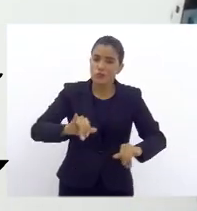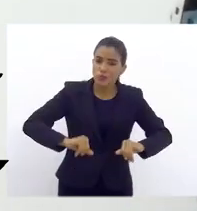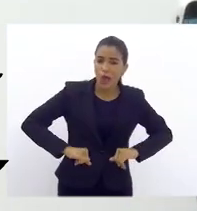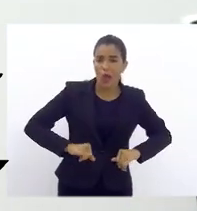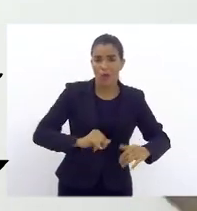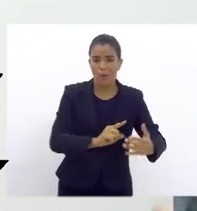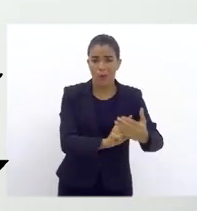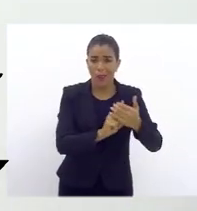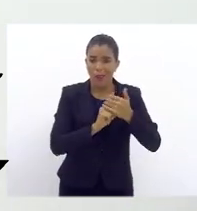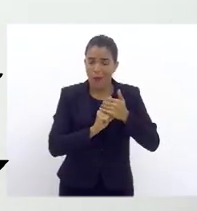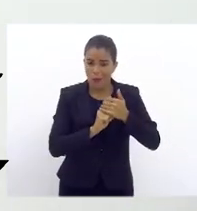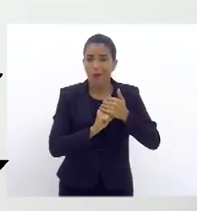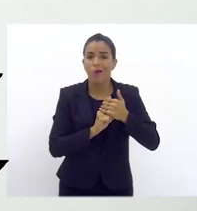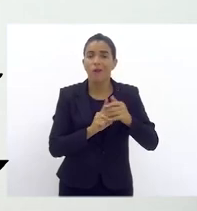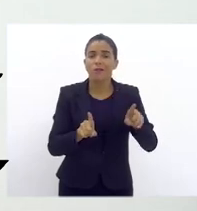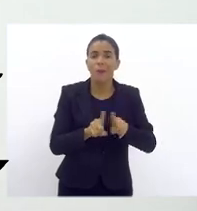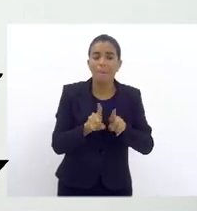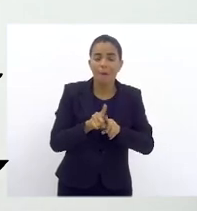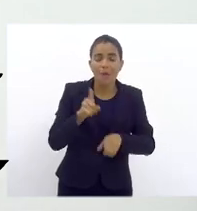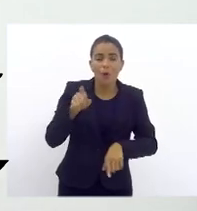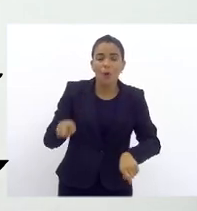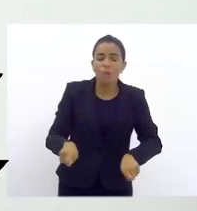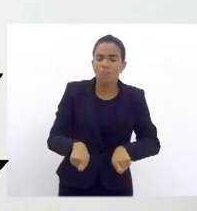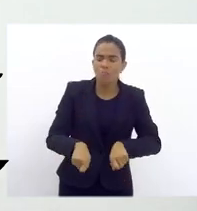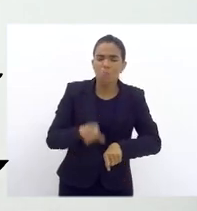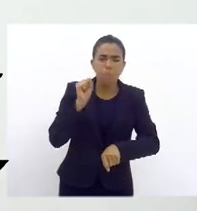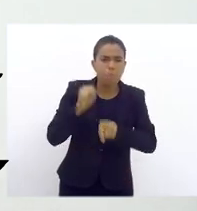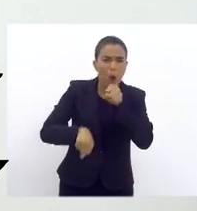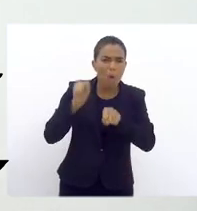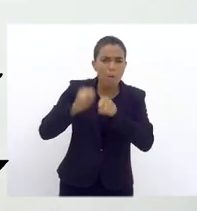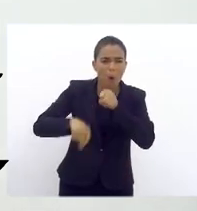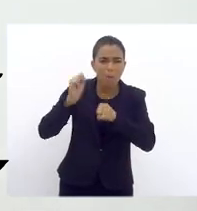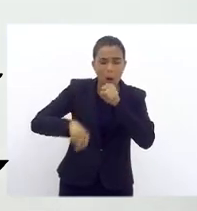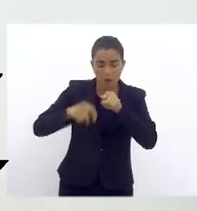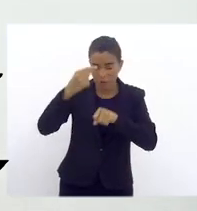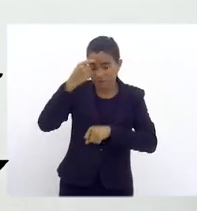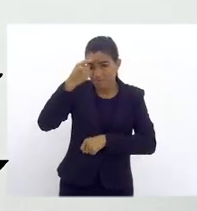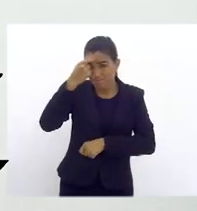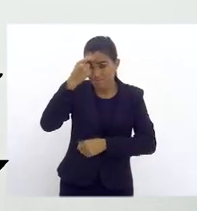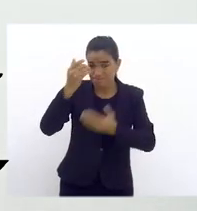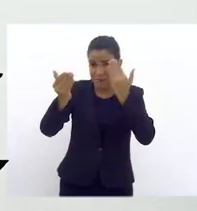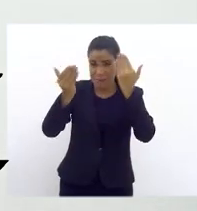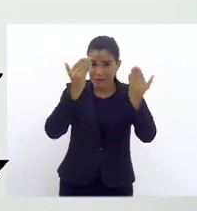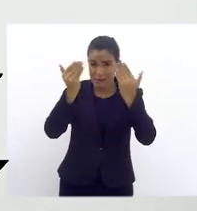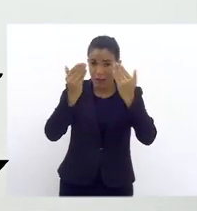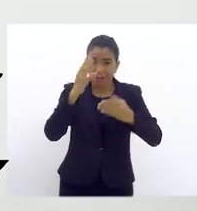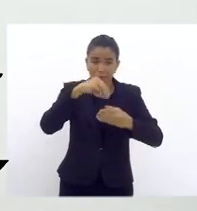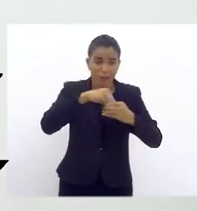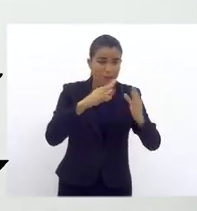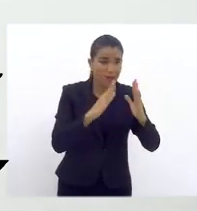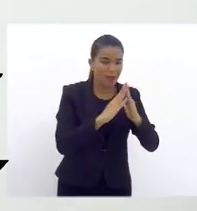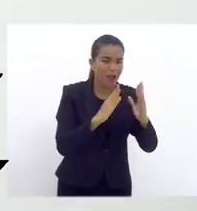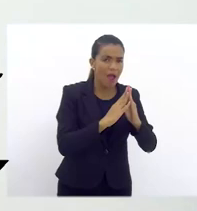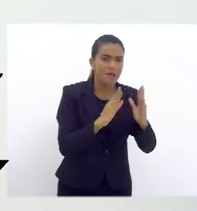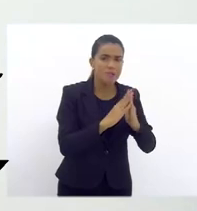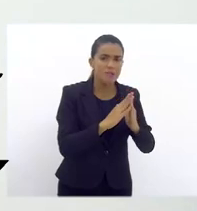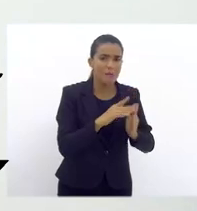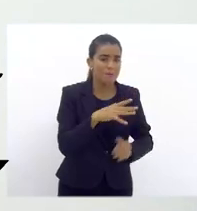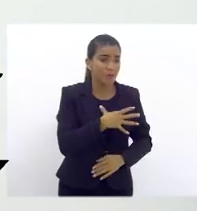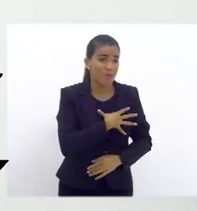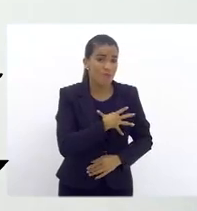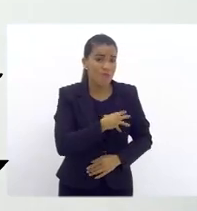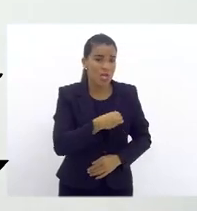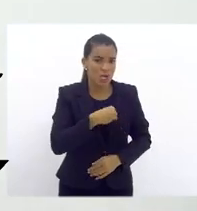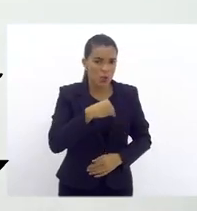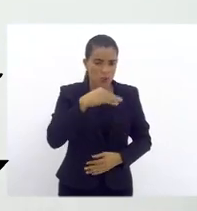Principalmente um dano psicológico quando a gente vê dentro da nossas casas a impotência de um filho